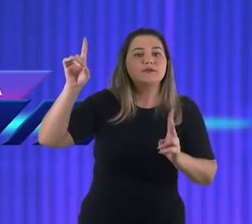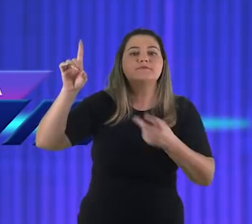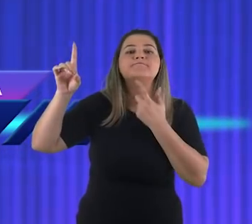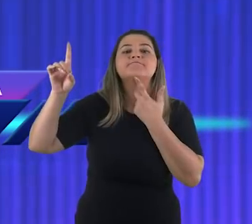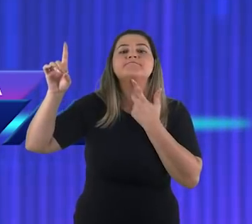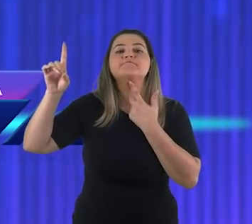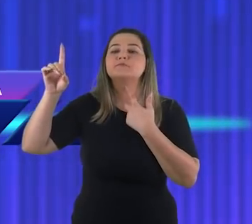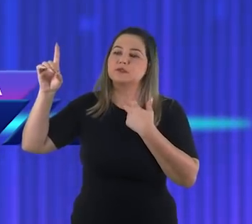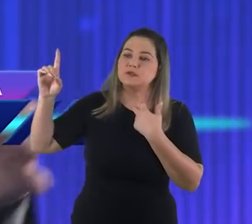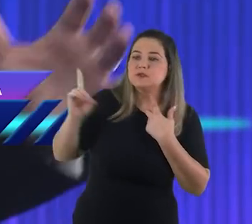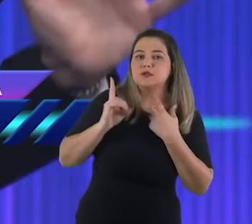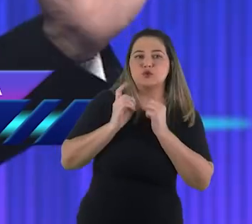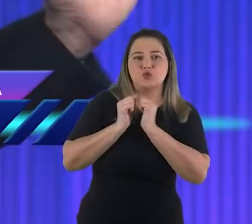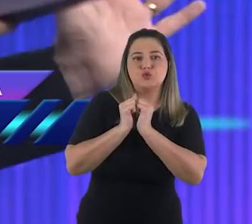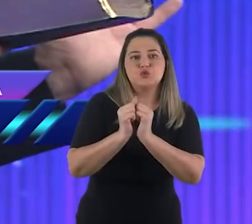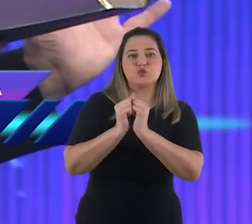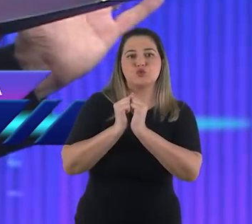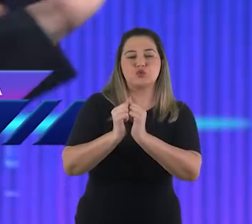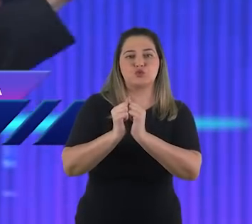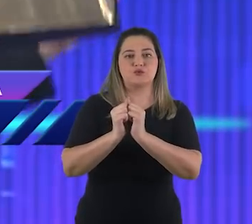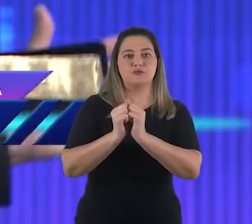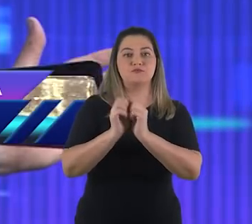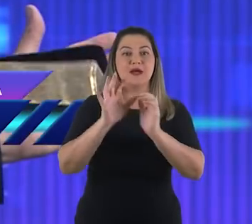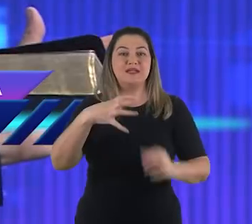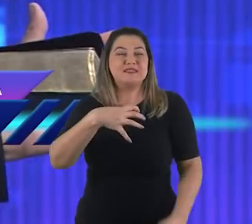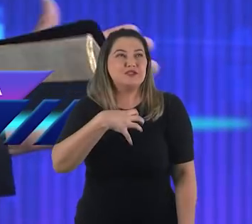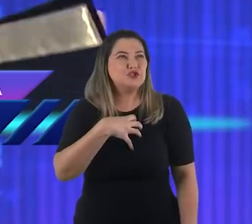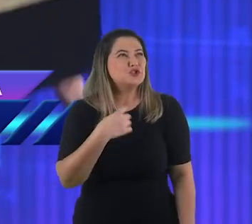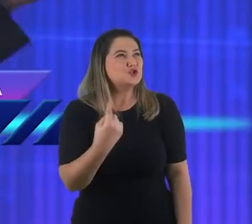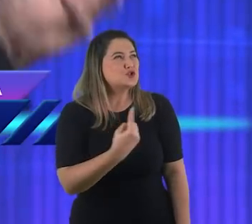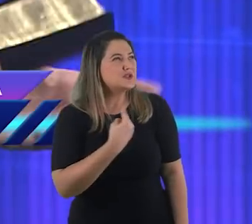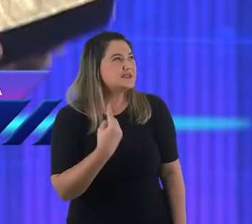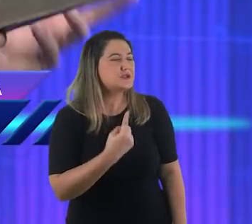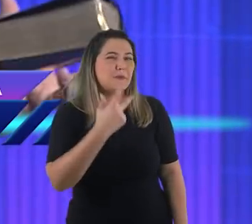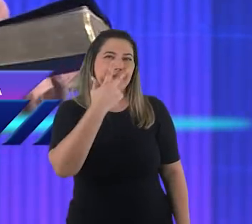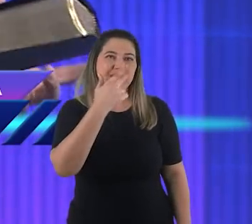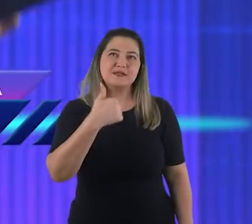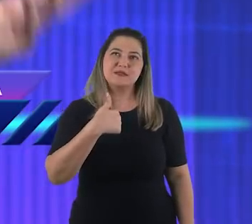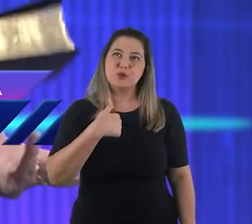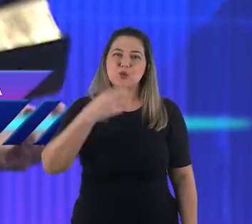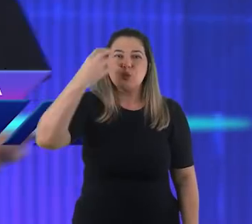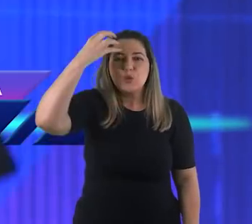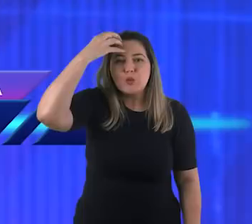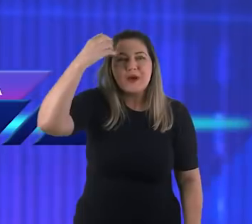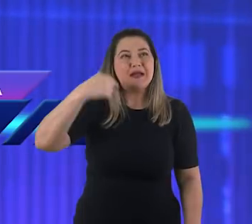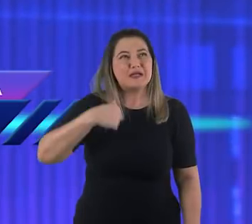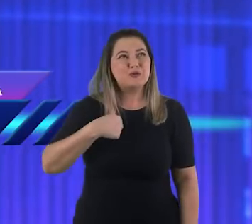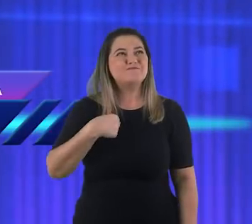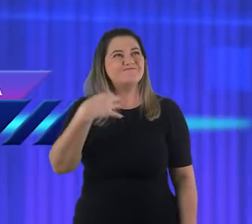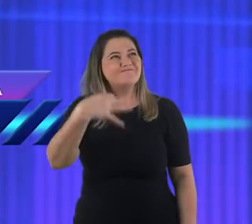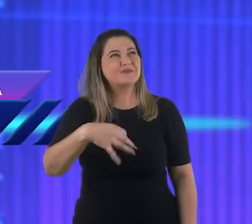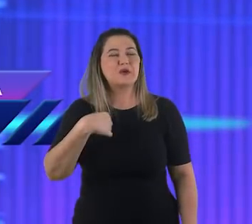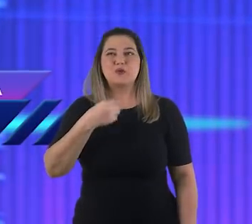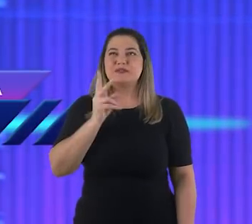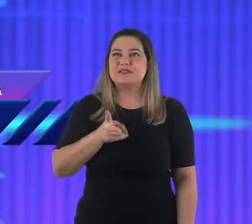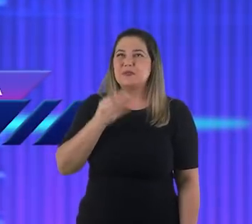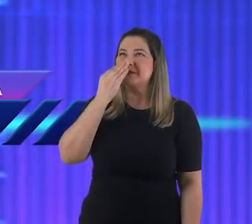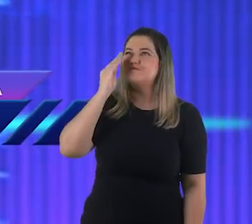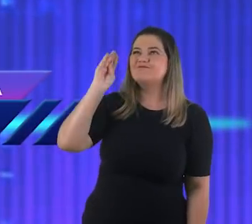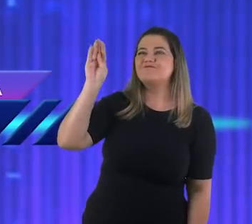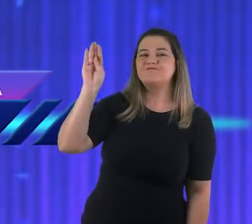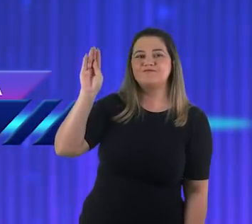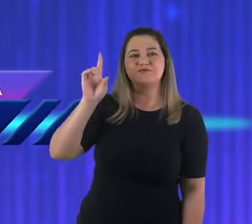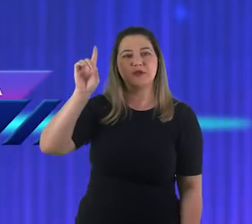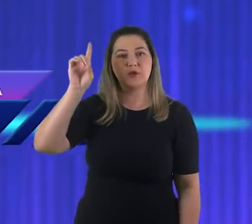mesmos. Nós fomos os responsáveis por deixar Deus longe, porque Deus